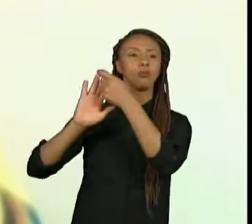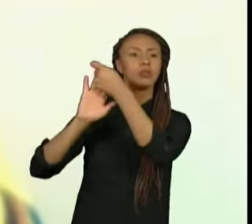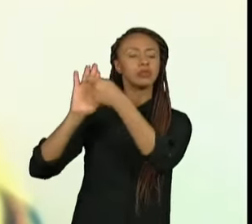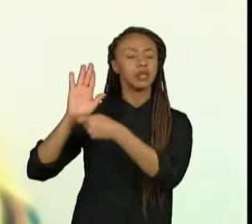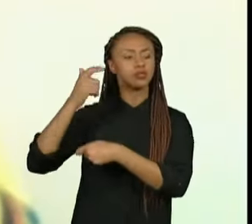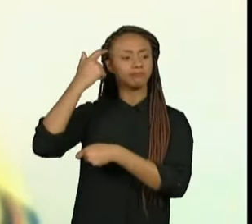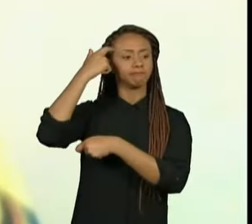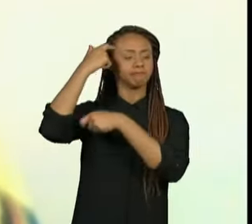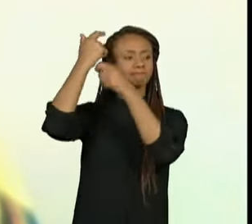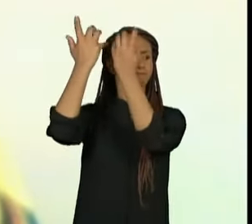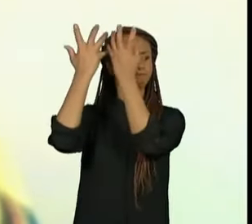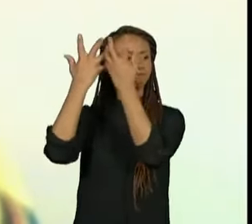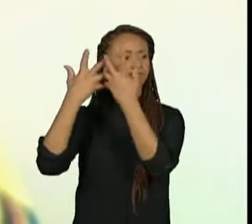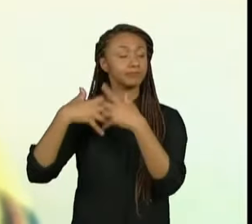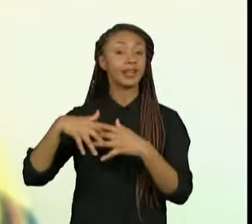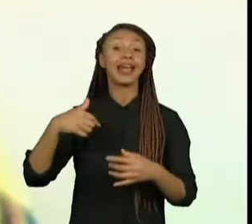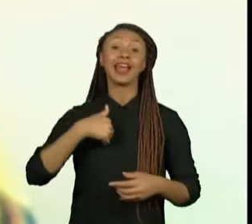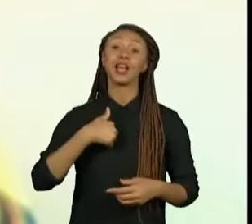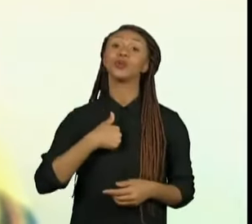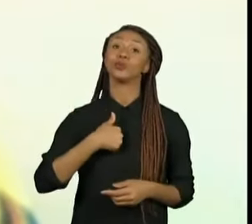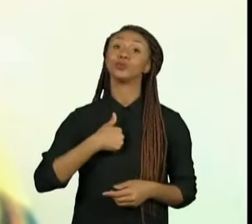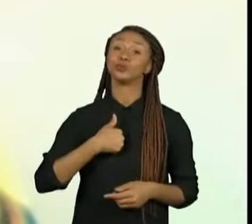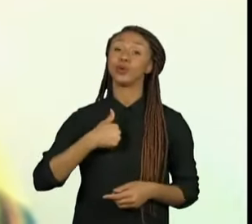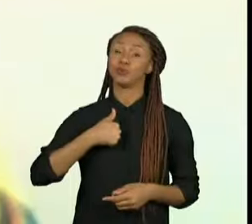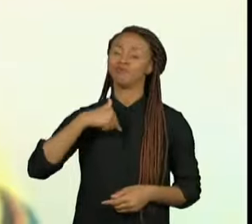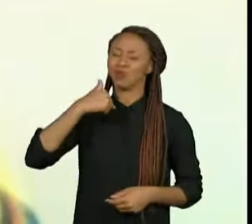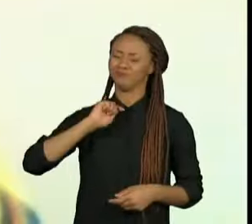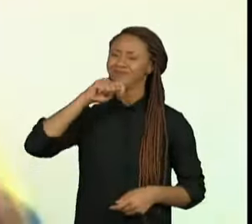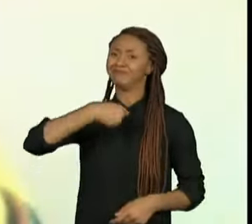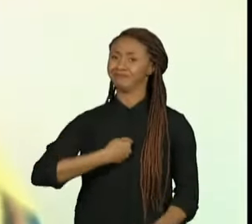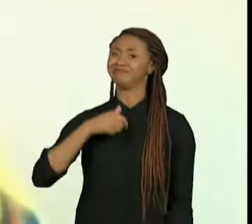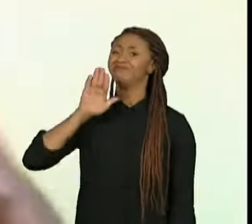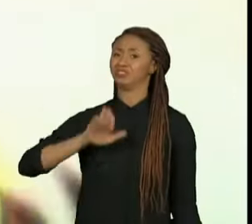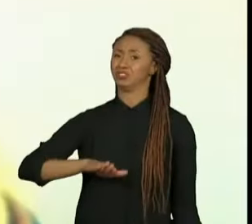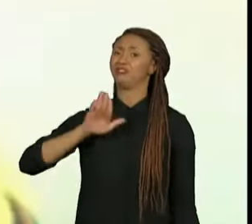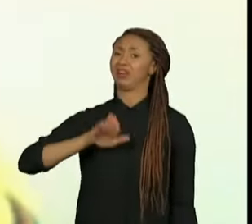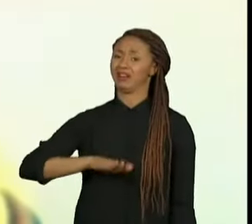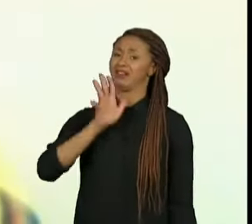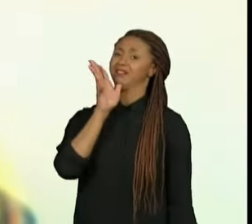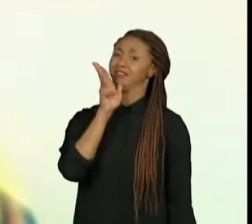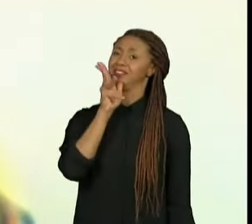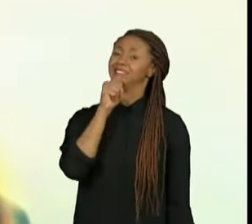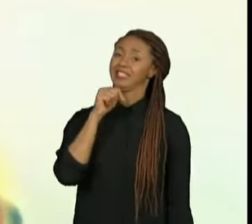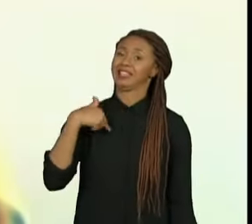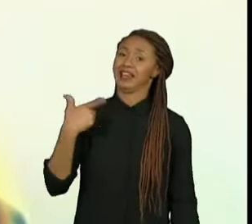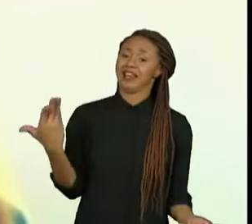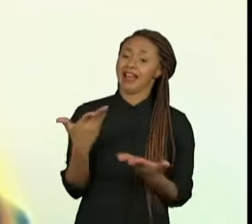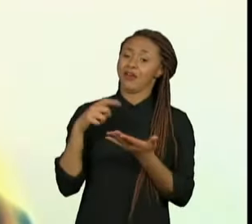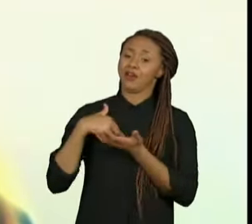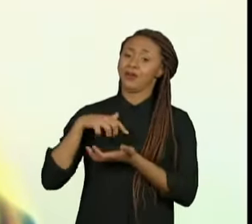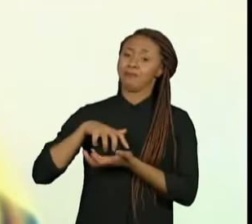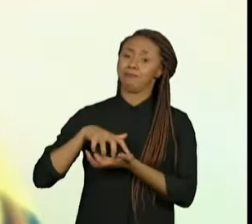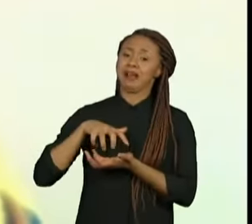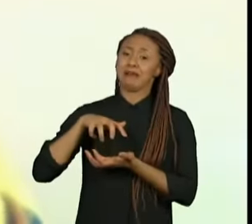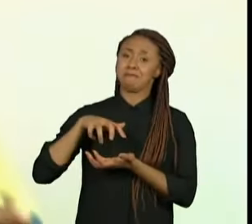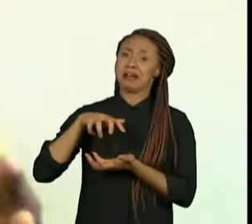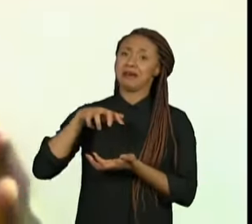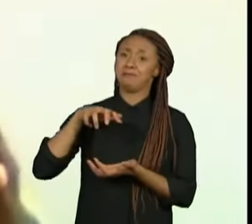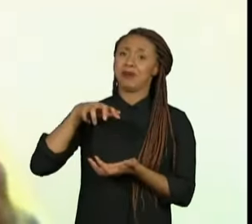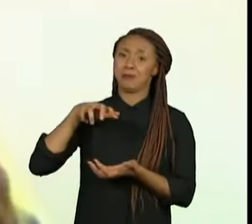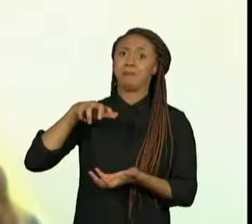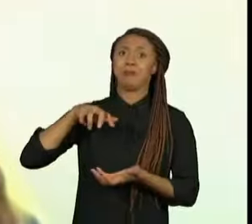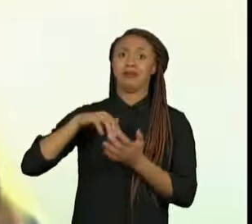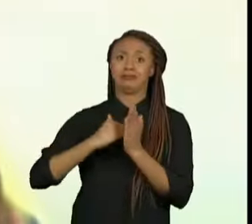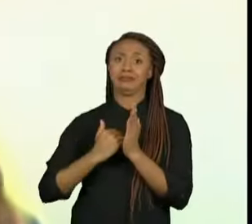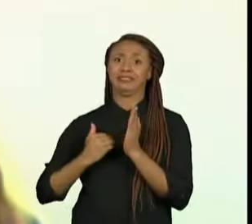texto. Eu sou muito lenta, né? Eu sou muito lenta. Eu sou uma pessoa lenta e a idade está me deixando mais lenta ainda. Então, eu